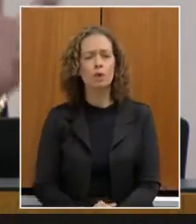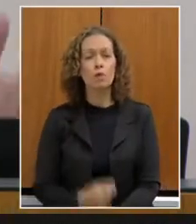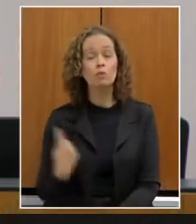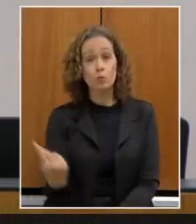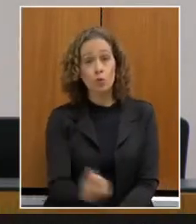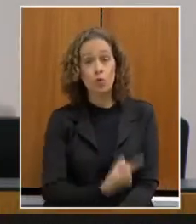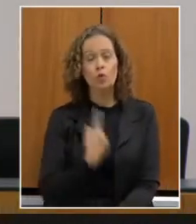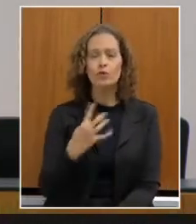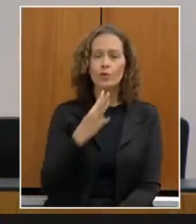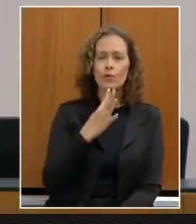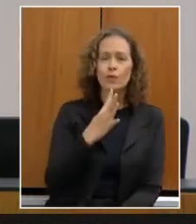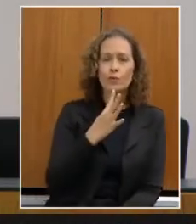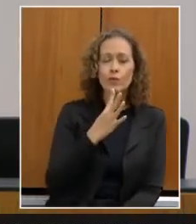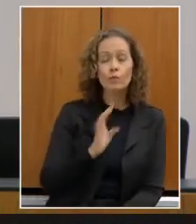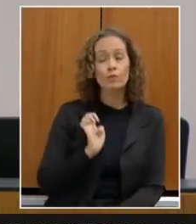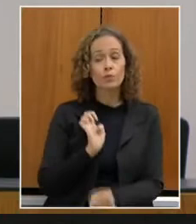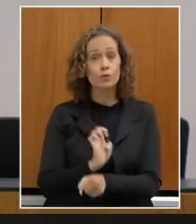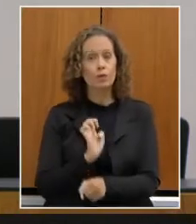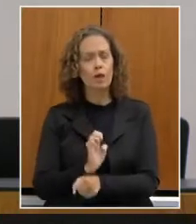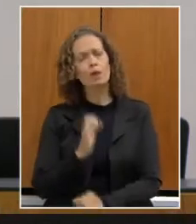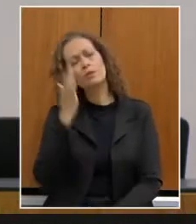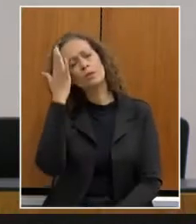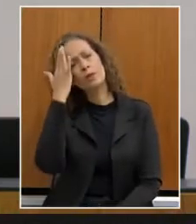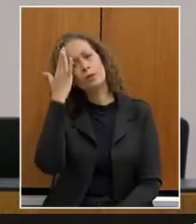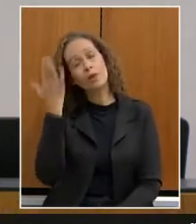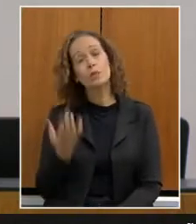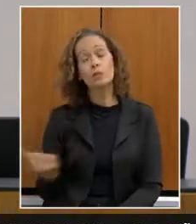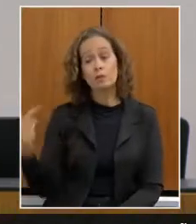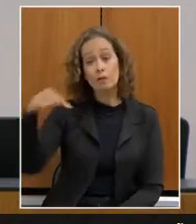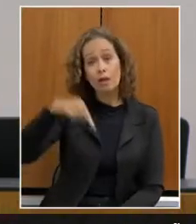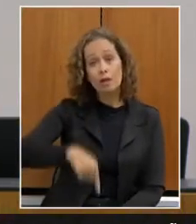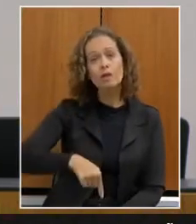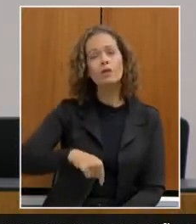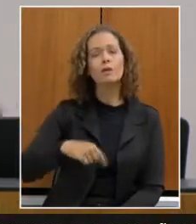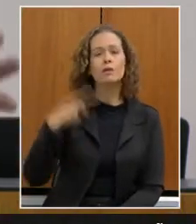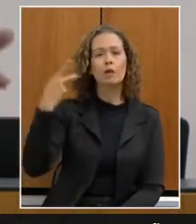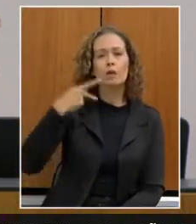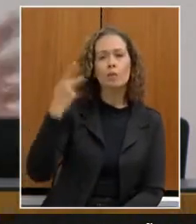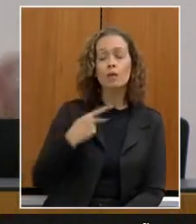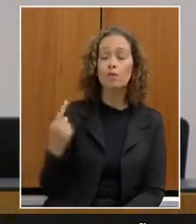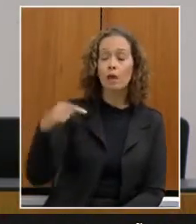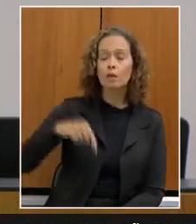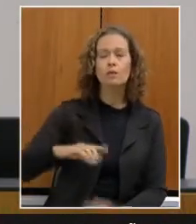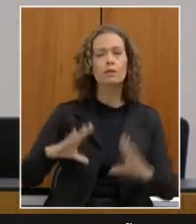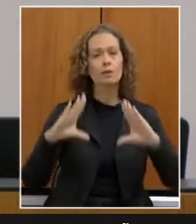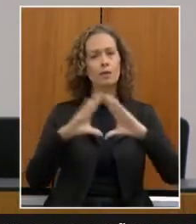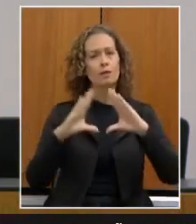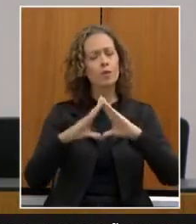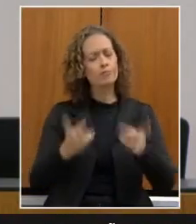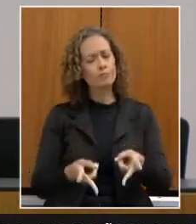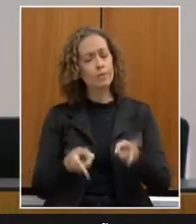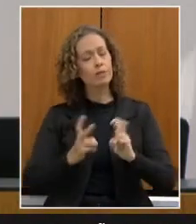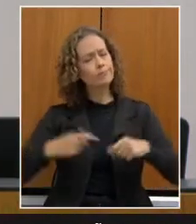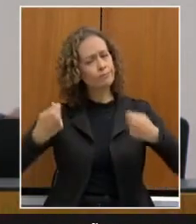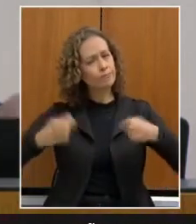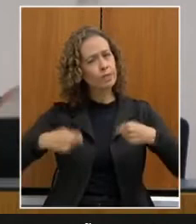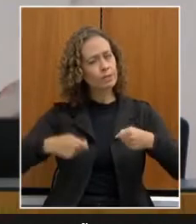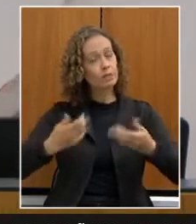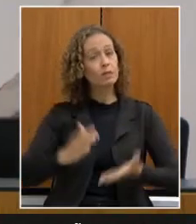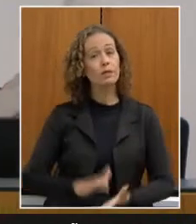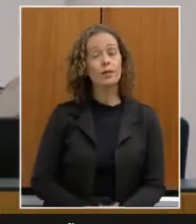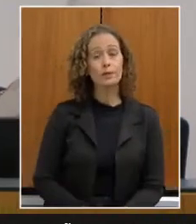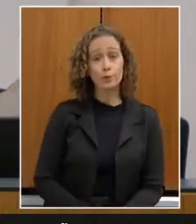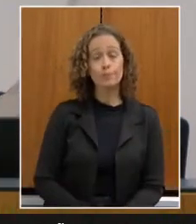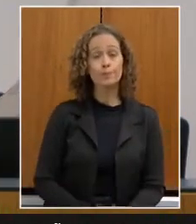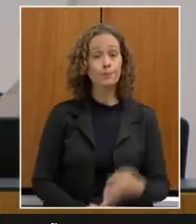capilaridade do Estado, está aqui, no nosso parlamento, está aqui na nossa Assembleia, eu vejo a necessidade. E, por último,